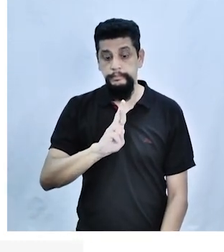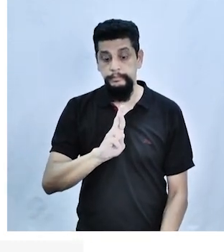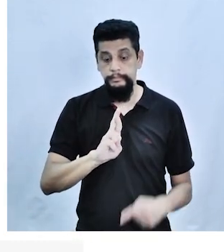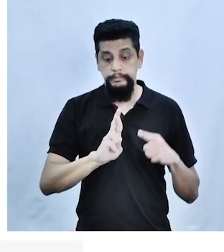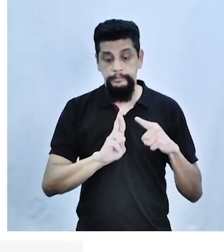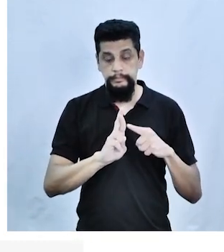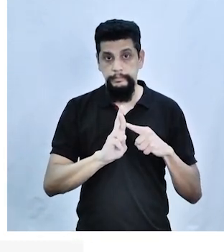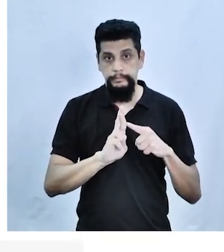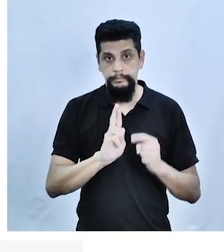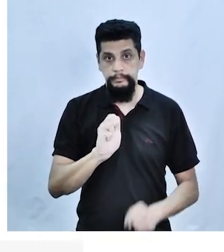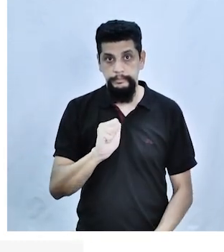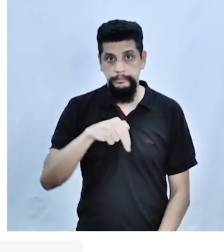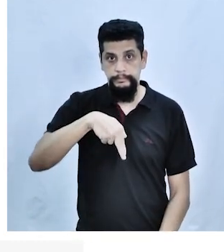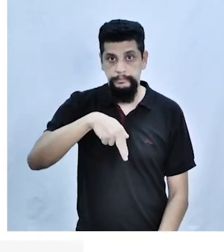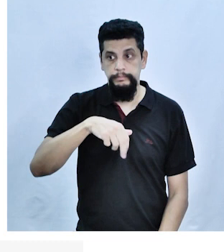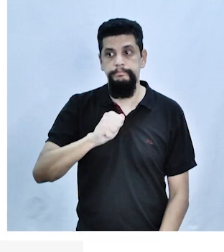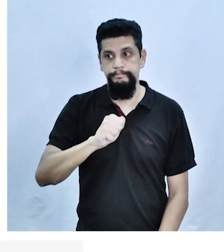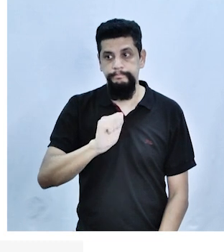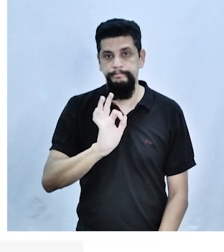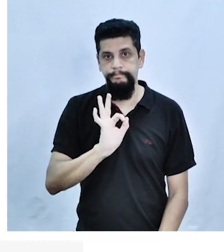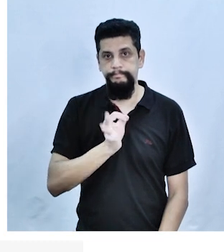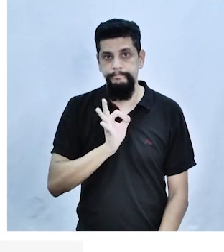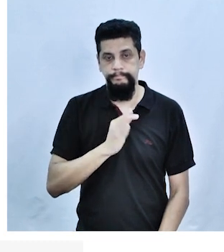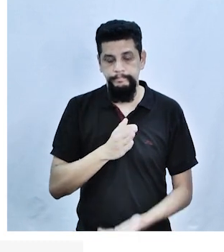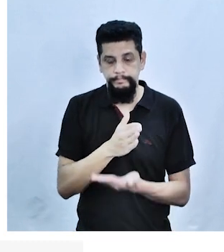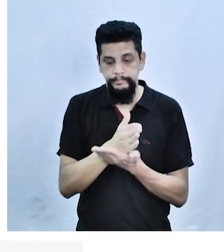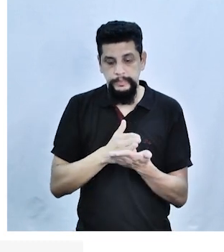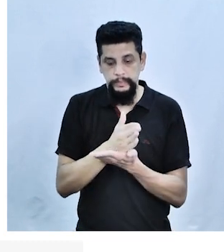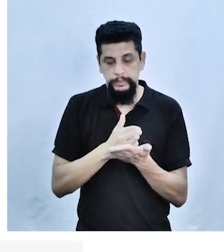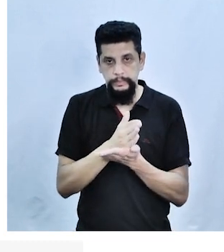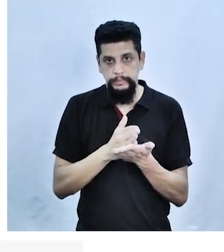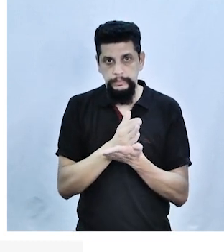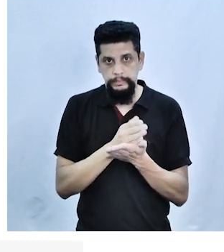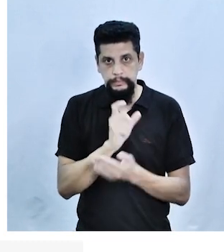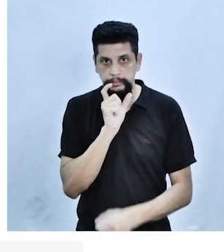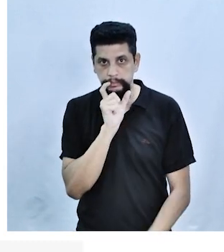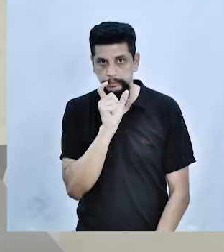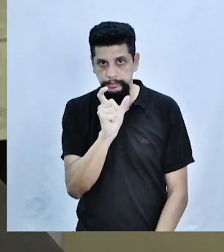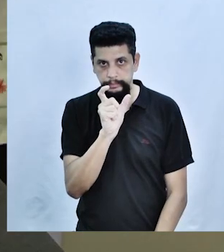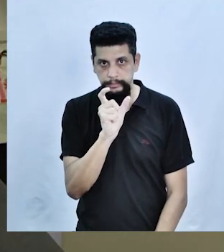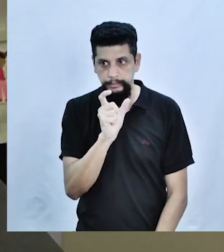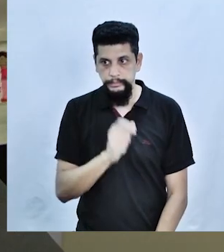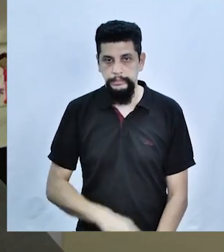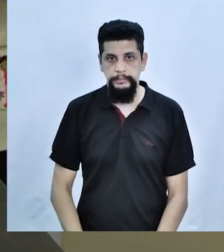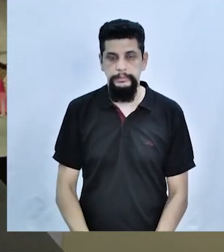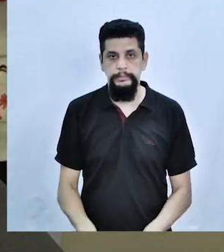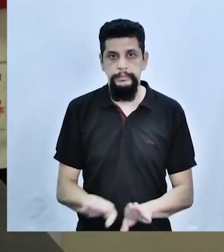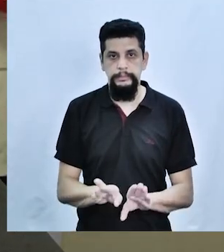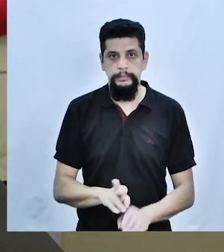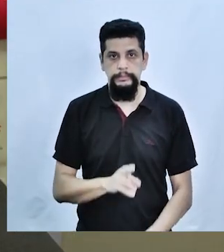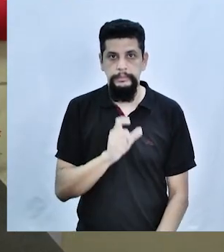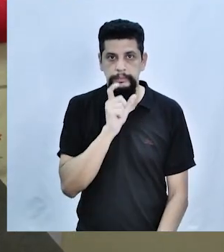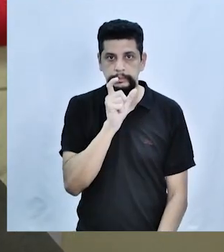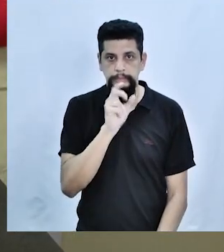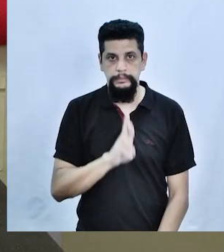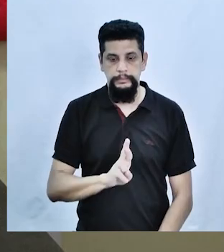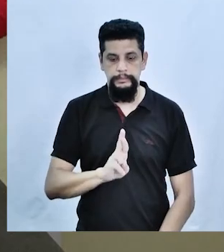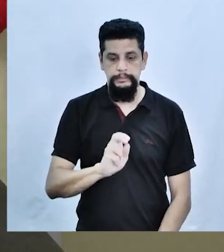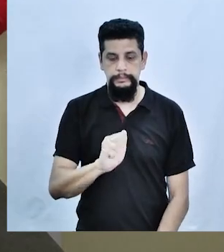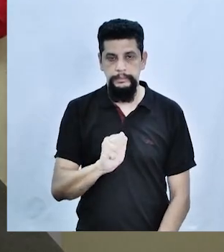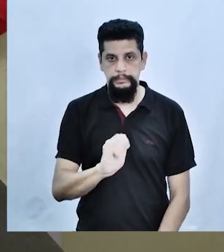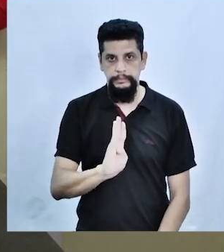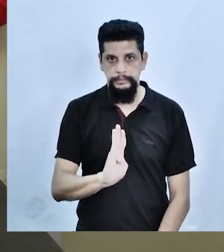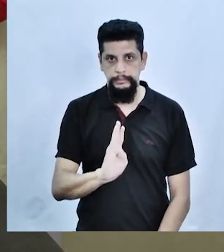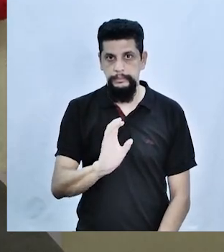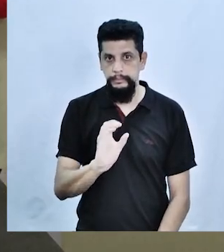Ra. Ali. Paraná. Então tá no meio, né? É, tá bem no meio da palavra. E na palavra rabo, a letra